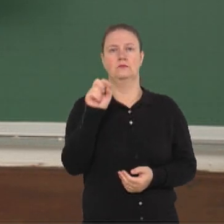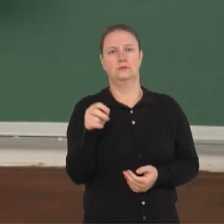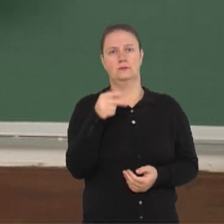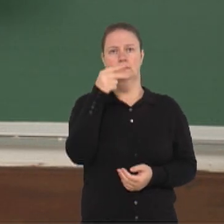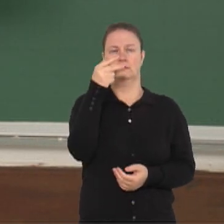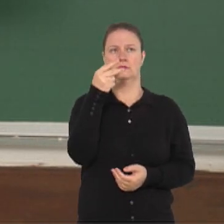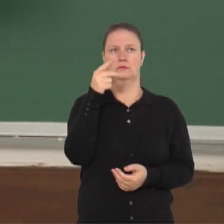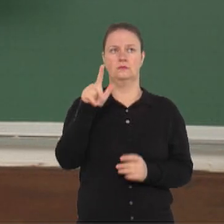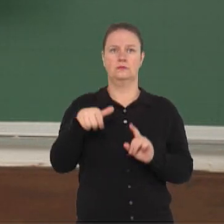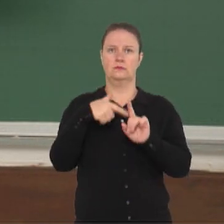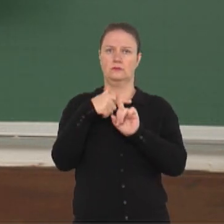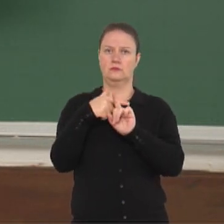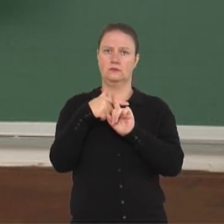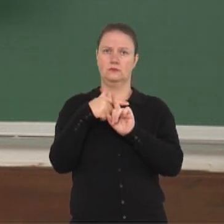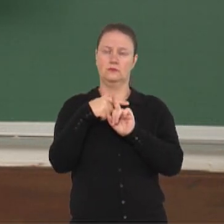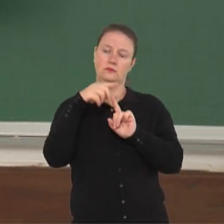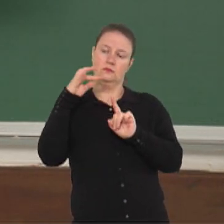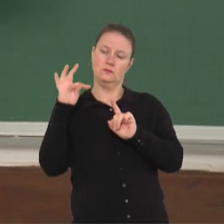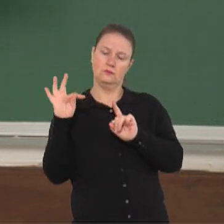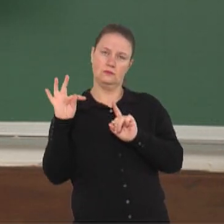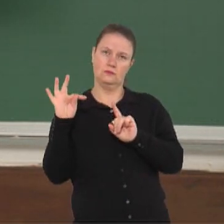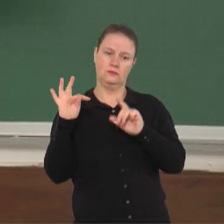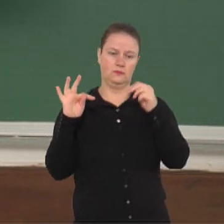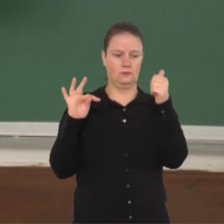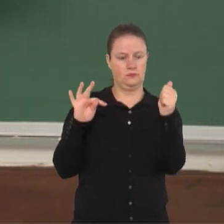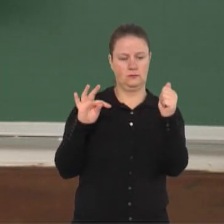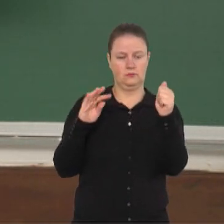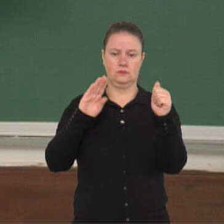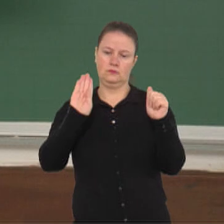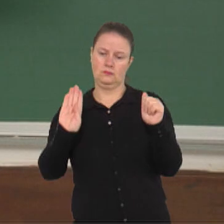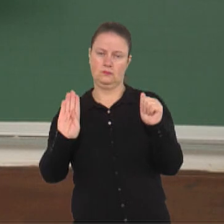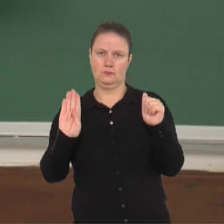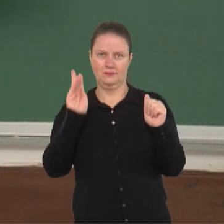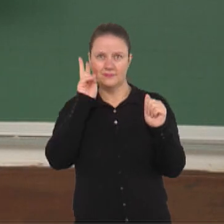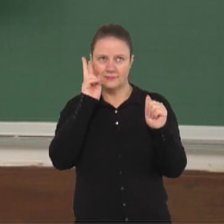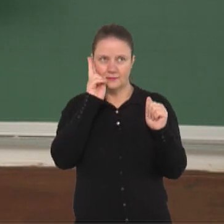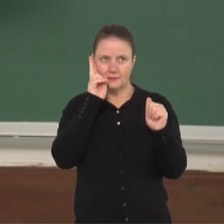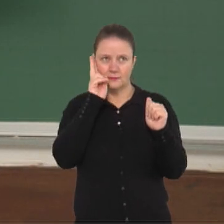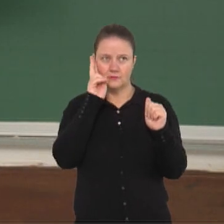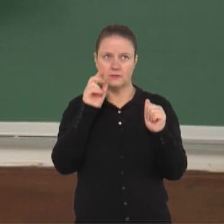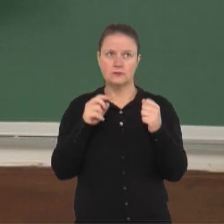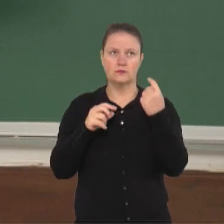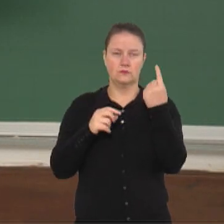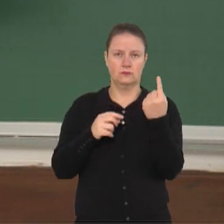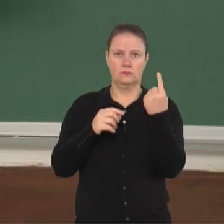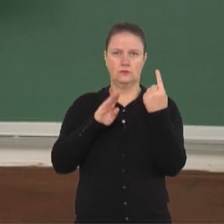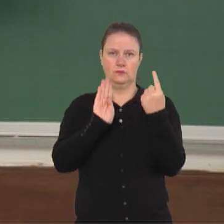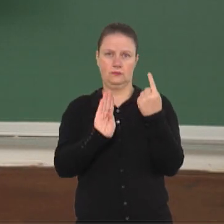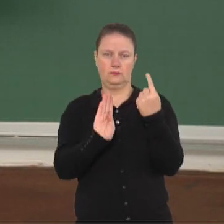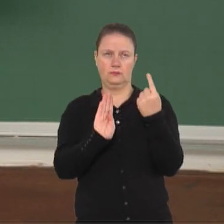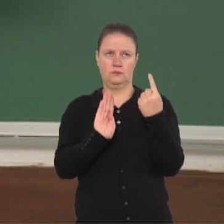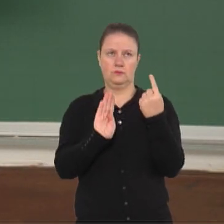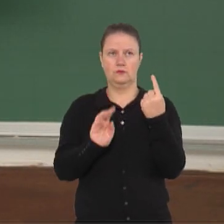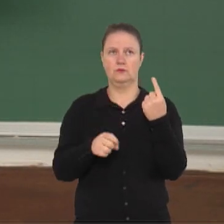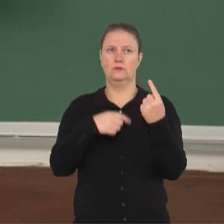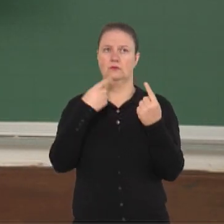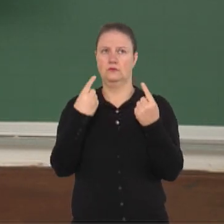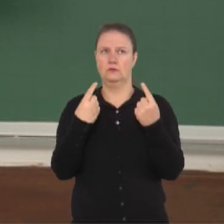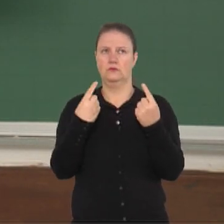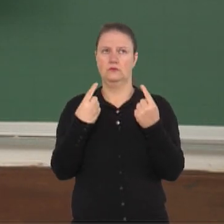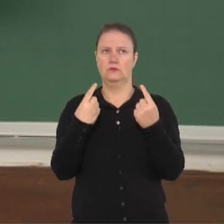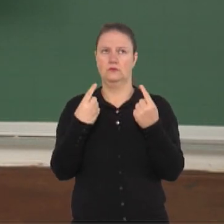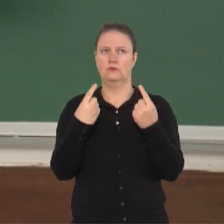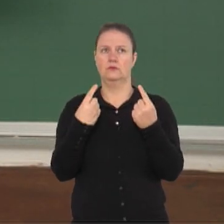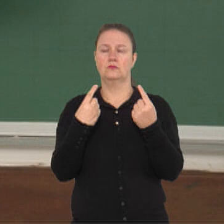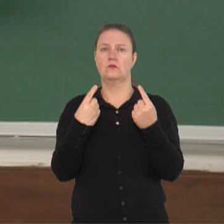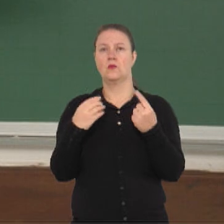coeficiente a e 1 para o meu coeficiente b. Então a vale 1, b vale 1 e o termo independente